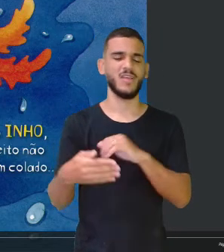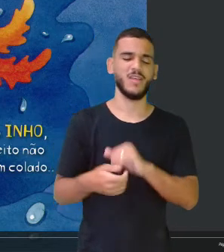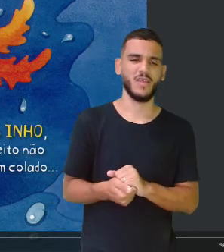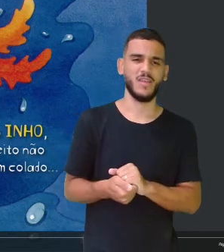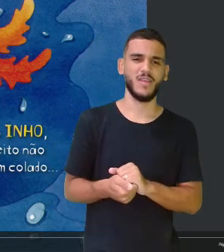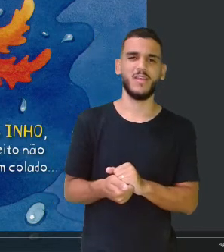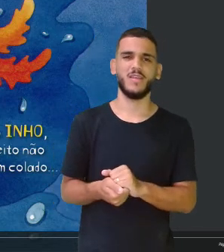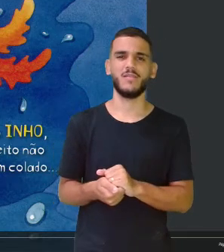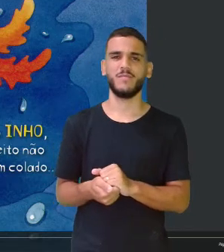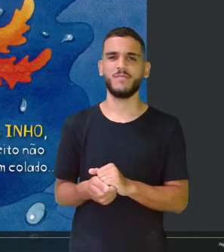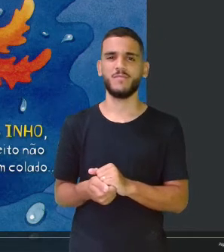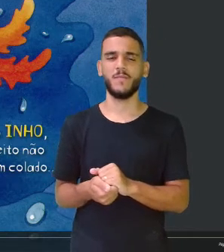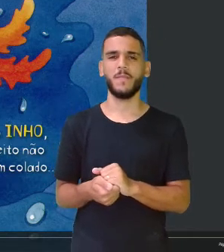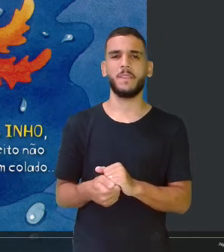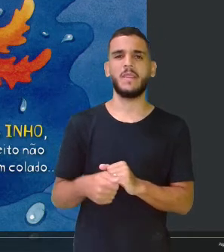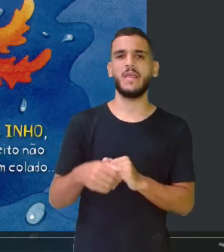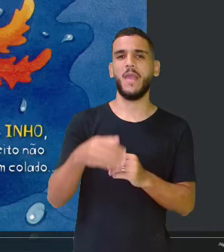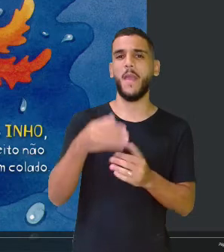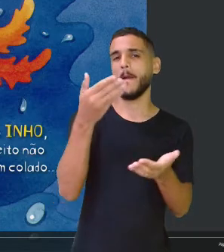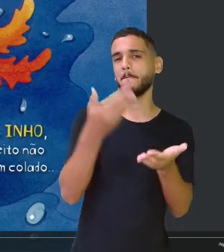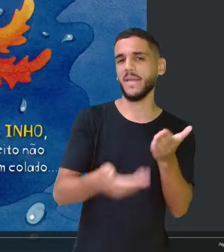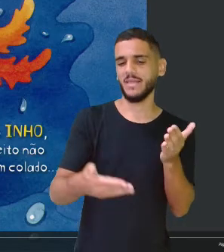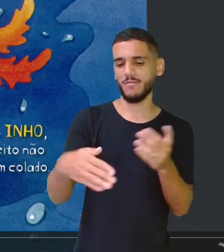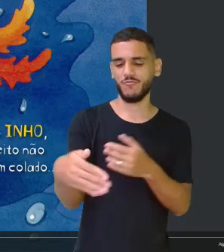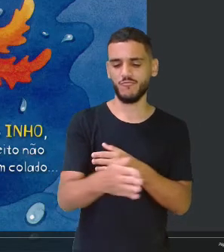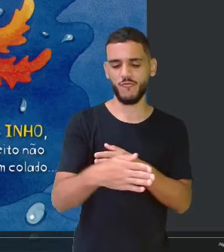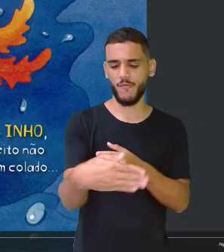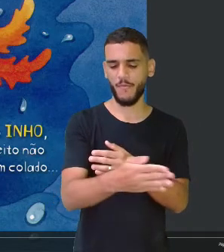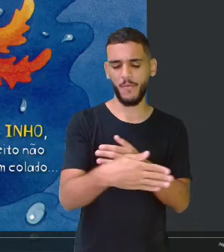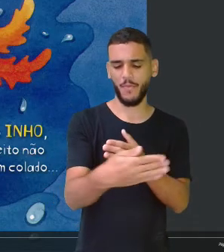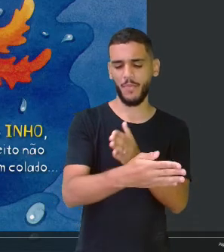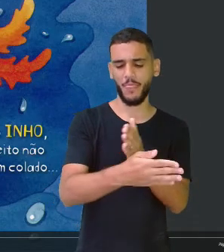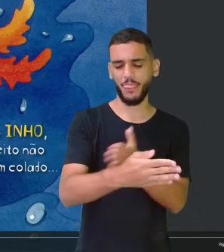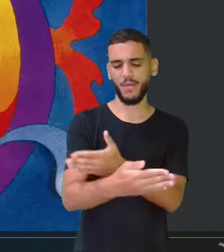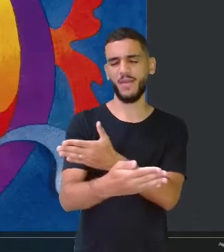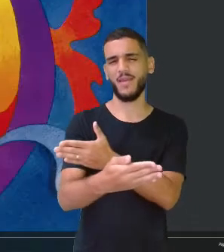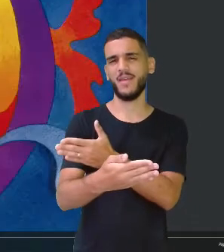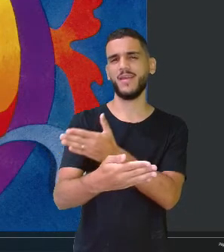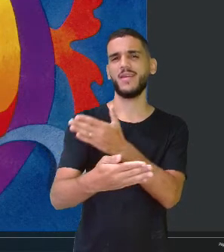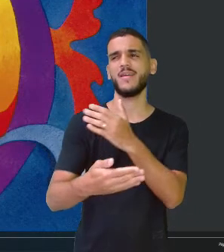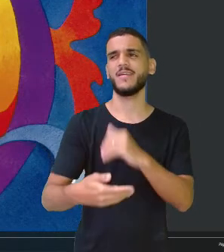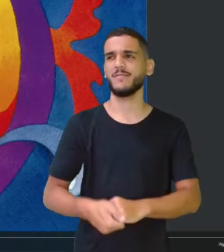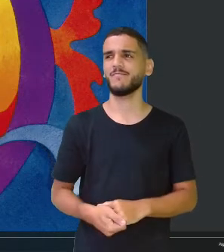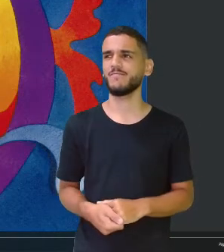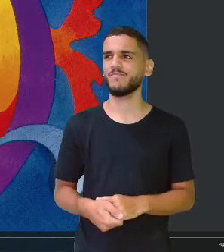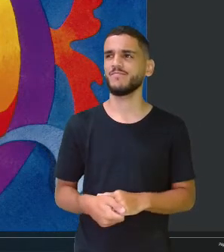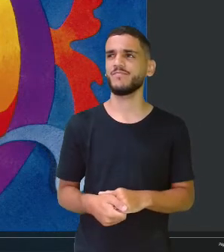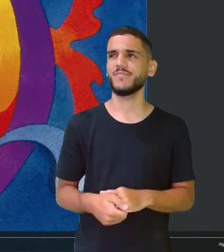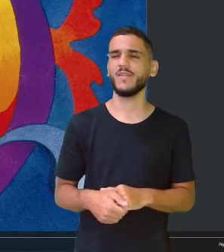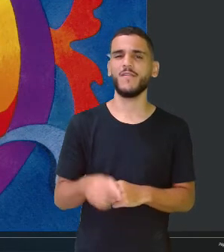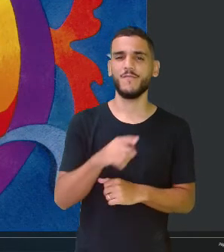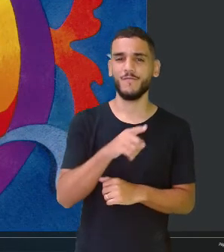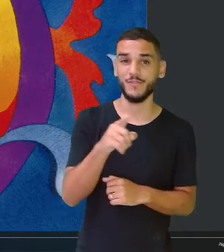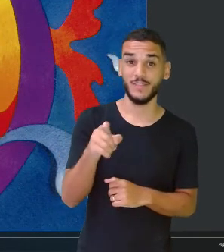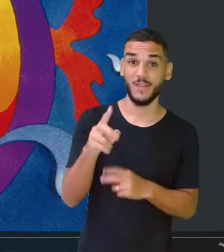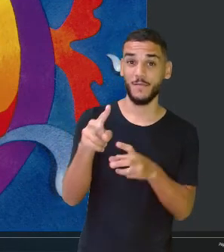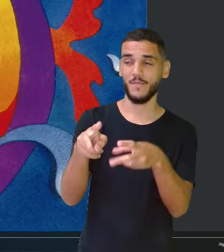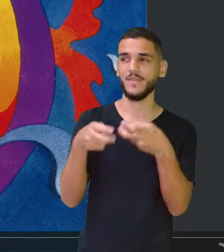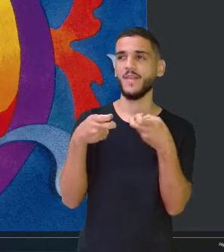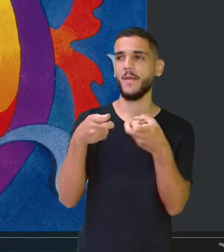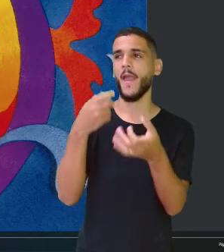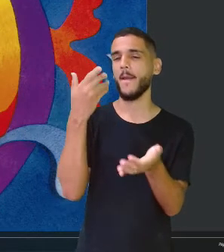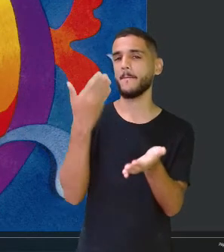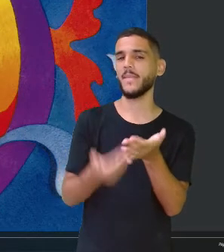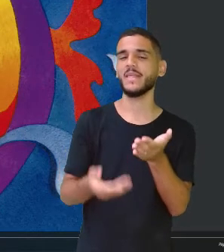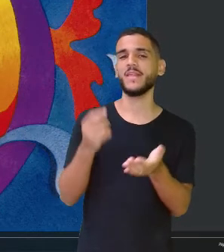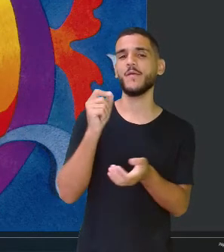não estava bem colado no peixinho. Então, ó, vocês já viram aí que ele perdeu o inho porque ele